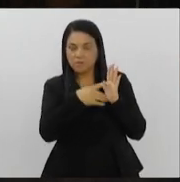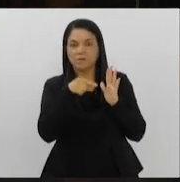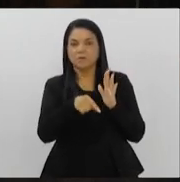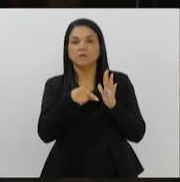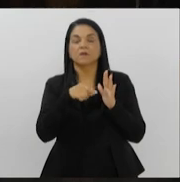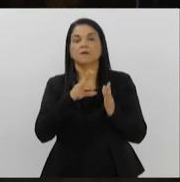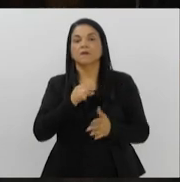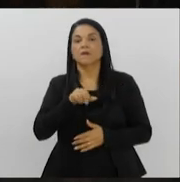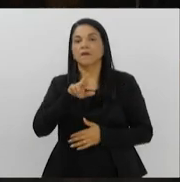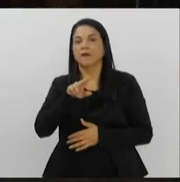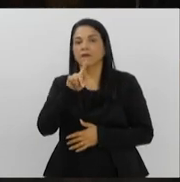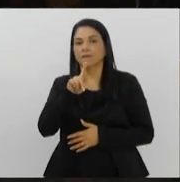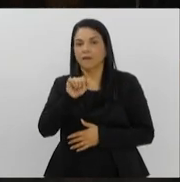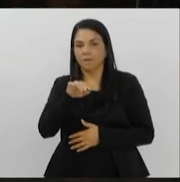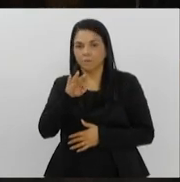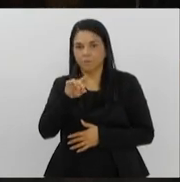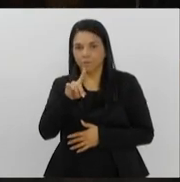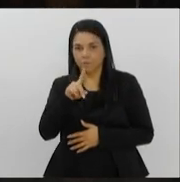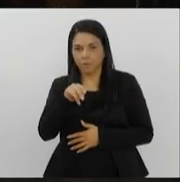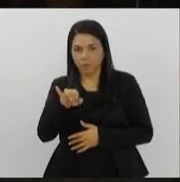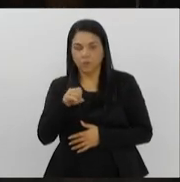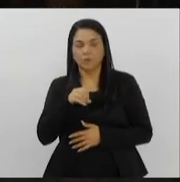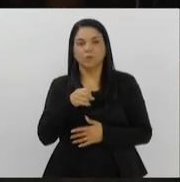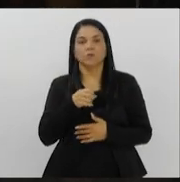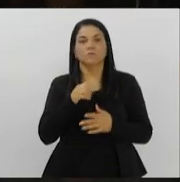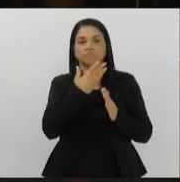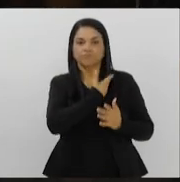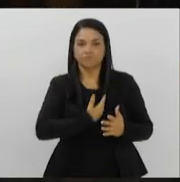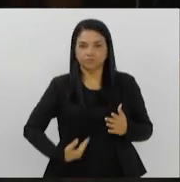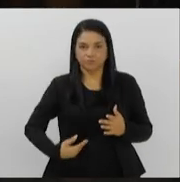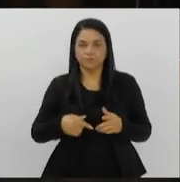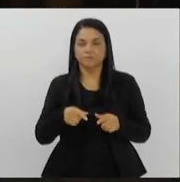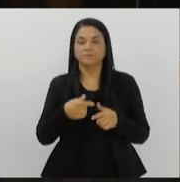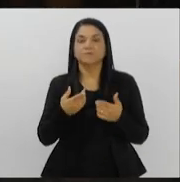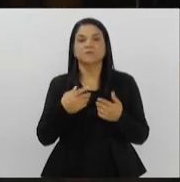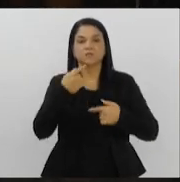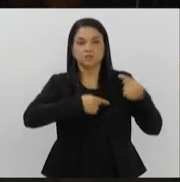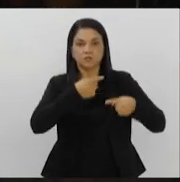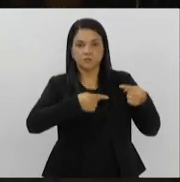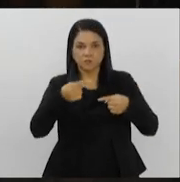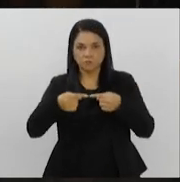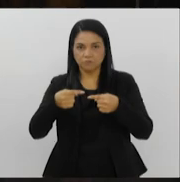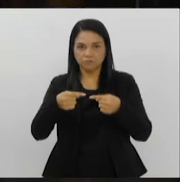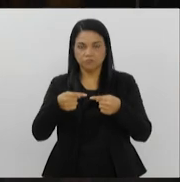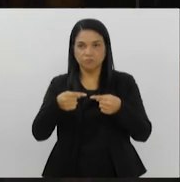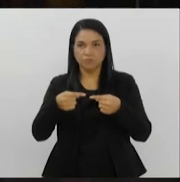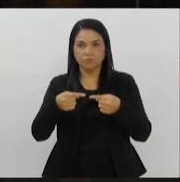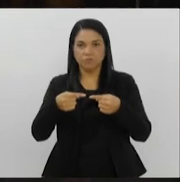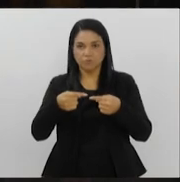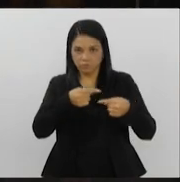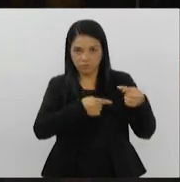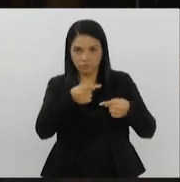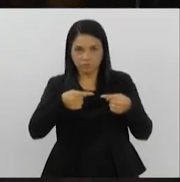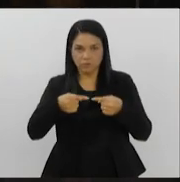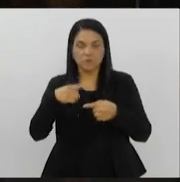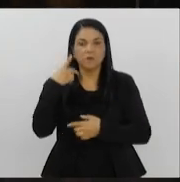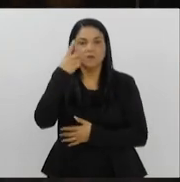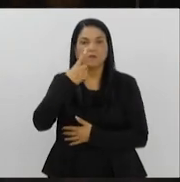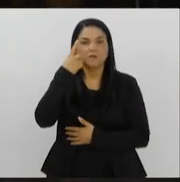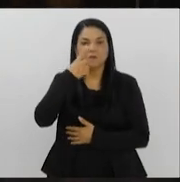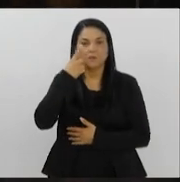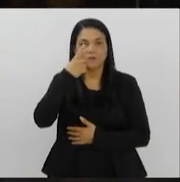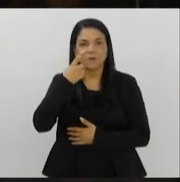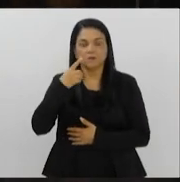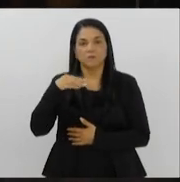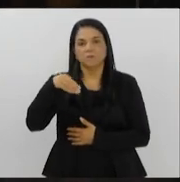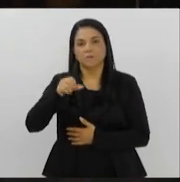outras providências. Em discussão, não havendo quem queira discutir, para discutir, o deputado